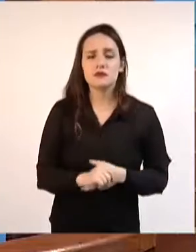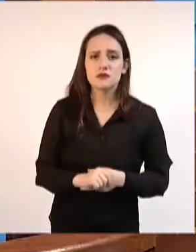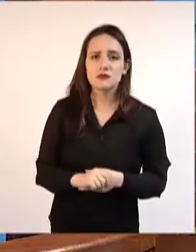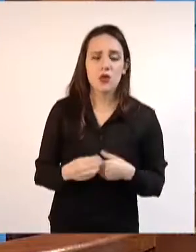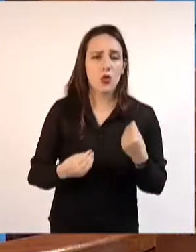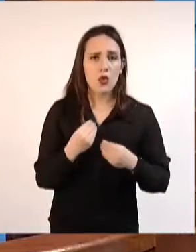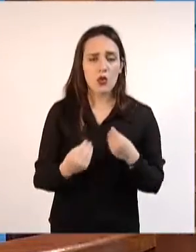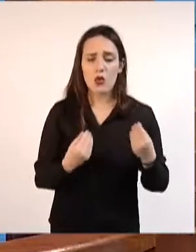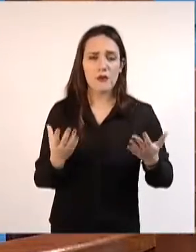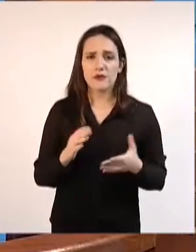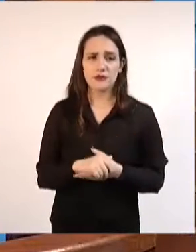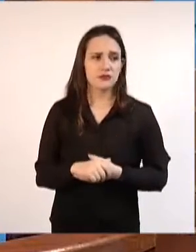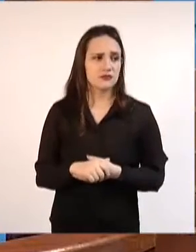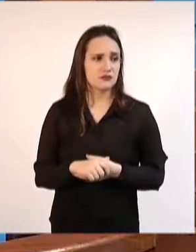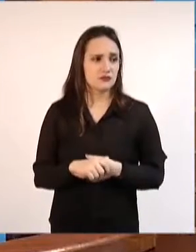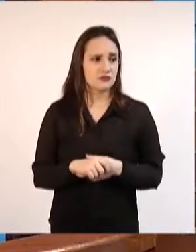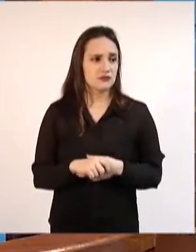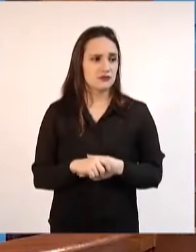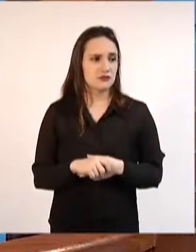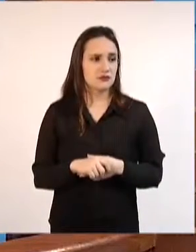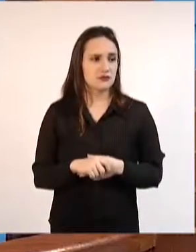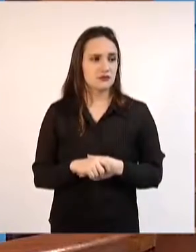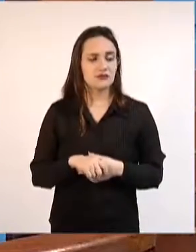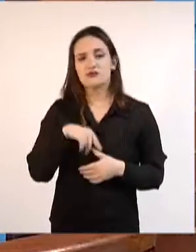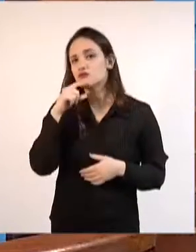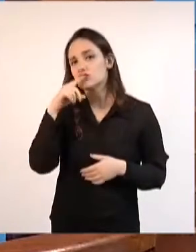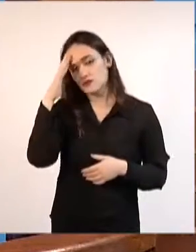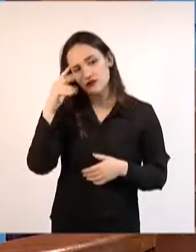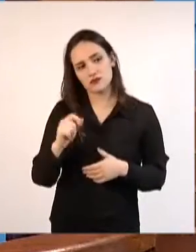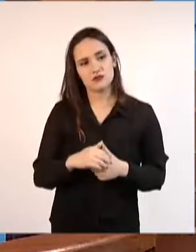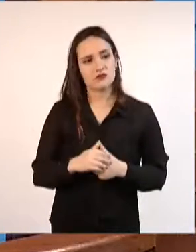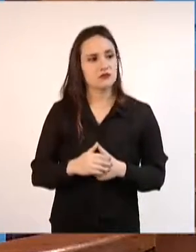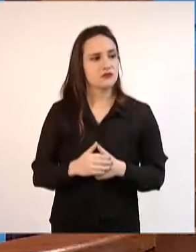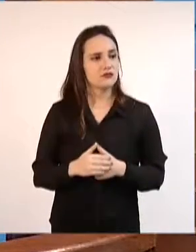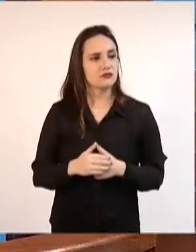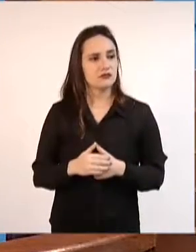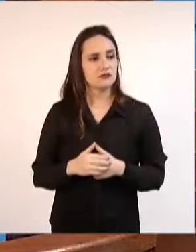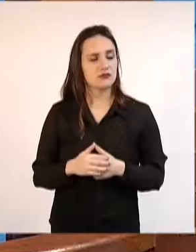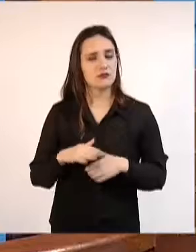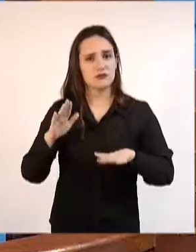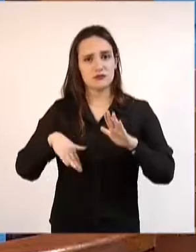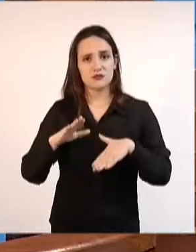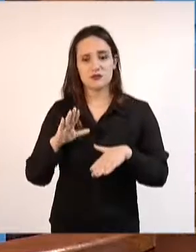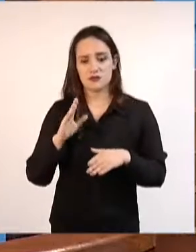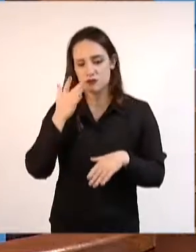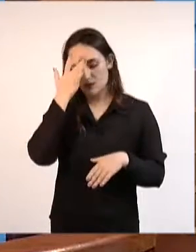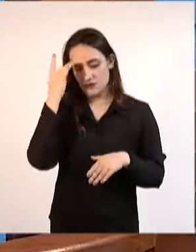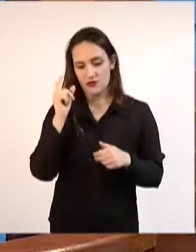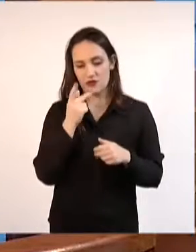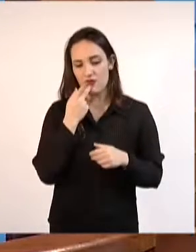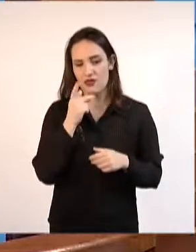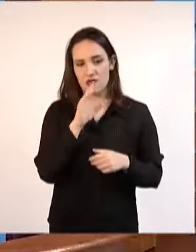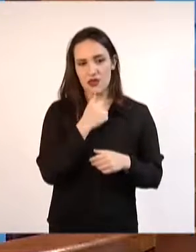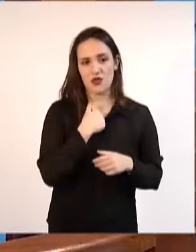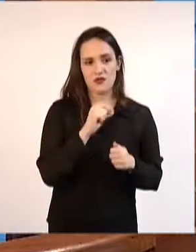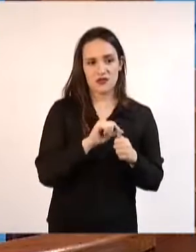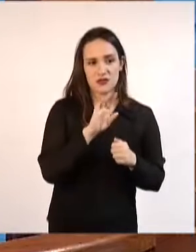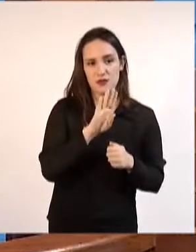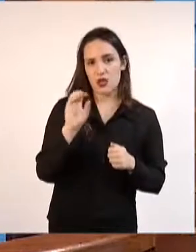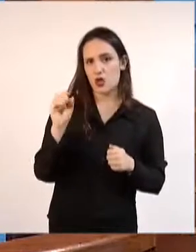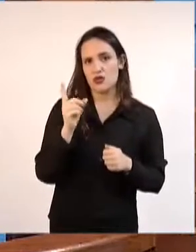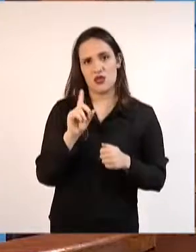medida protetiva e a mulher diz, isso nada resolve. Tem uma outra questão, a mulher não faz o BO porque ela diz, quem é que vai sustentar os